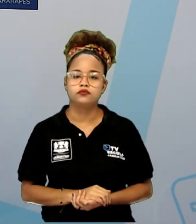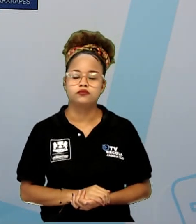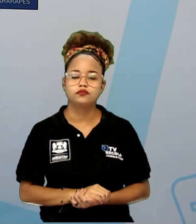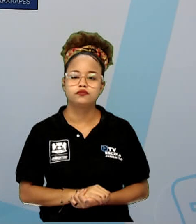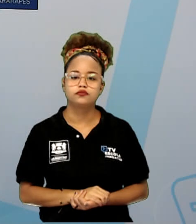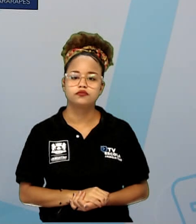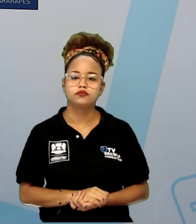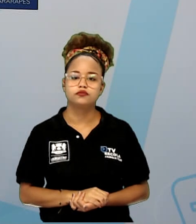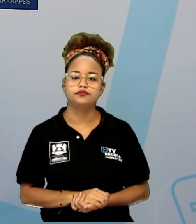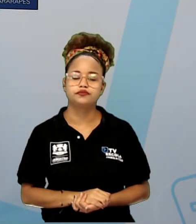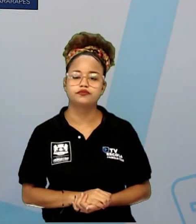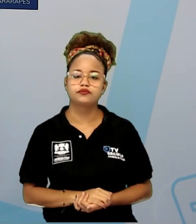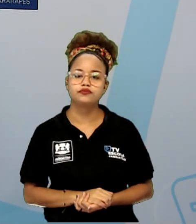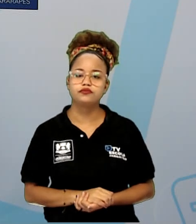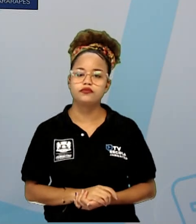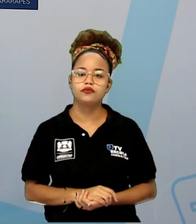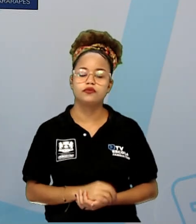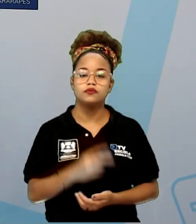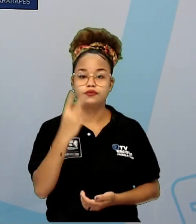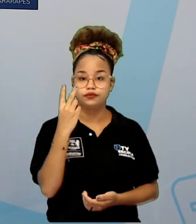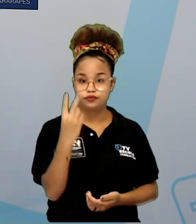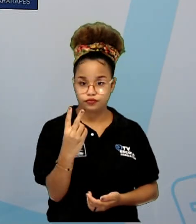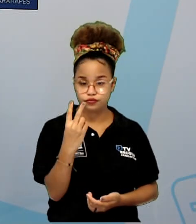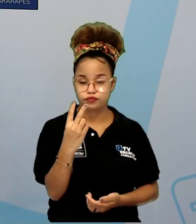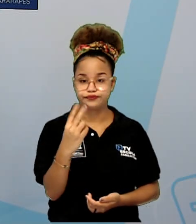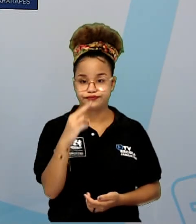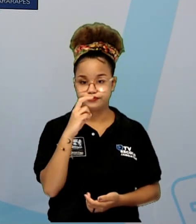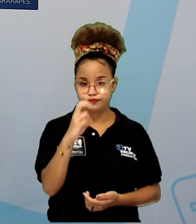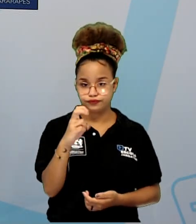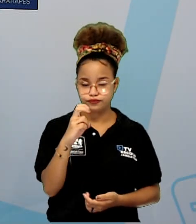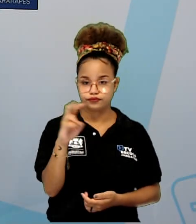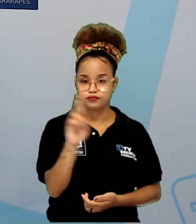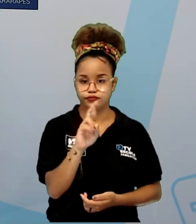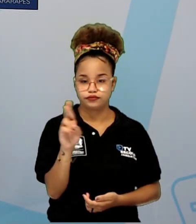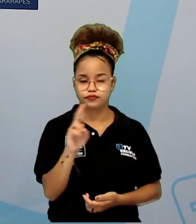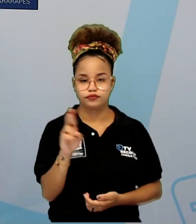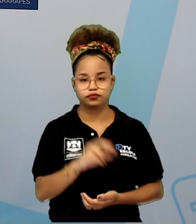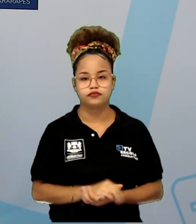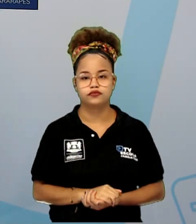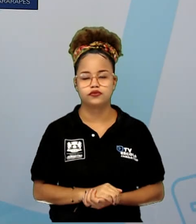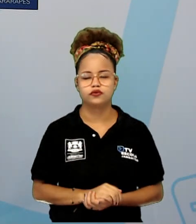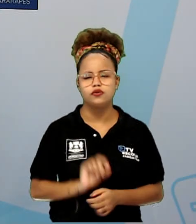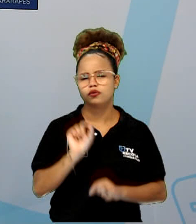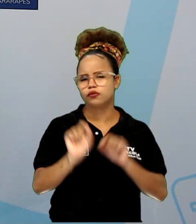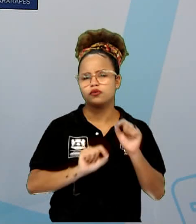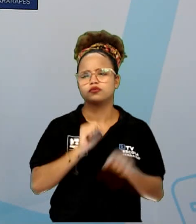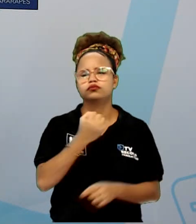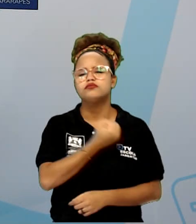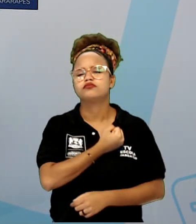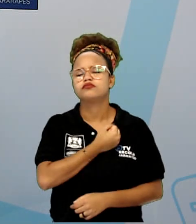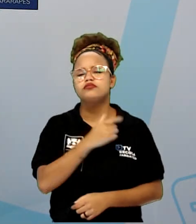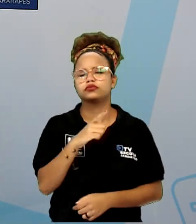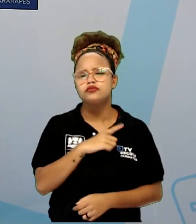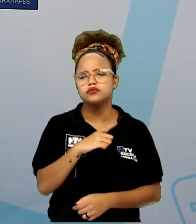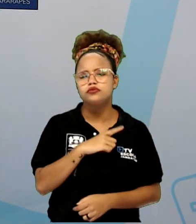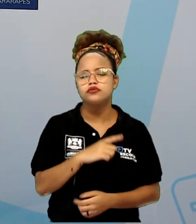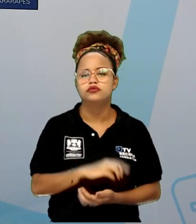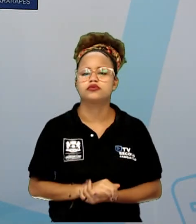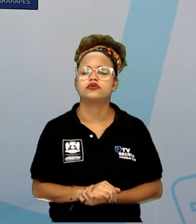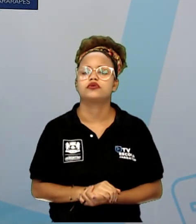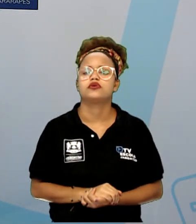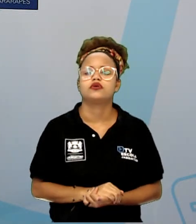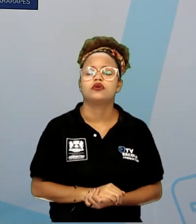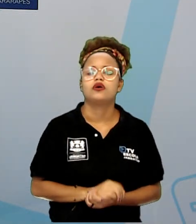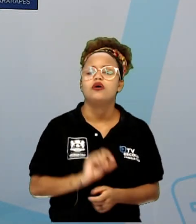20 e duas de 5. Então, ó, que número que eu tenho aí? E